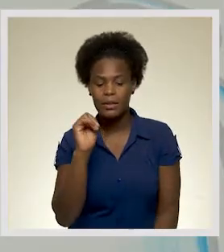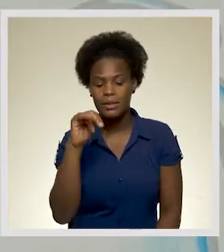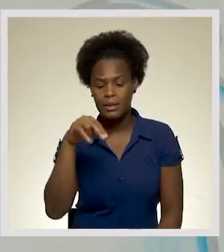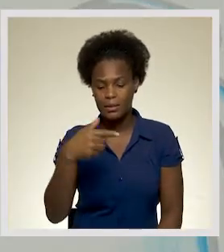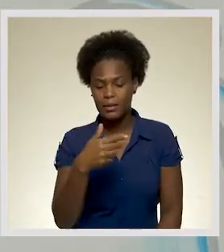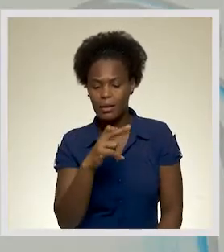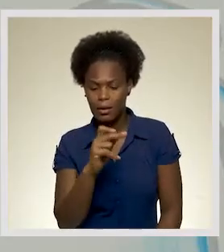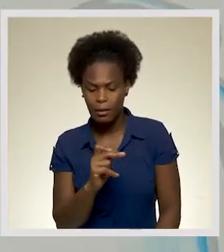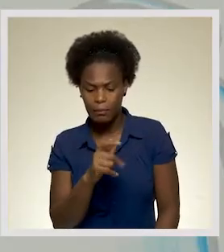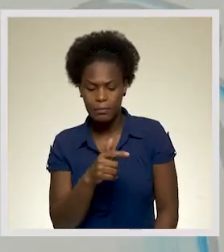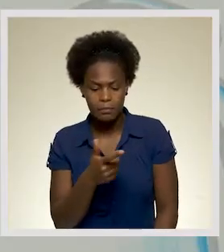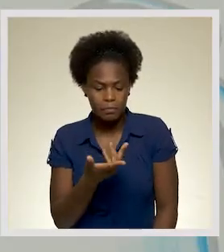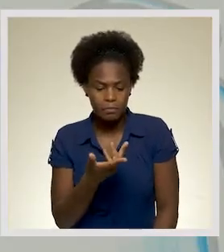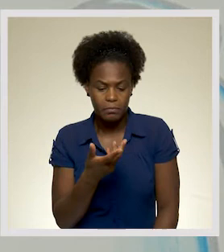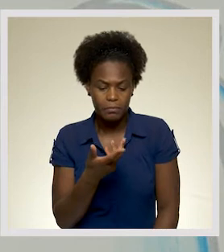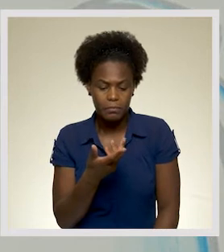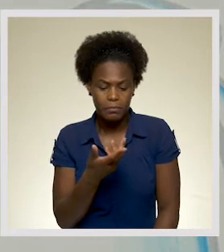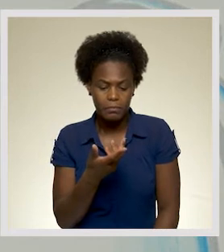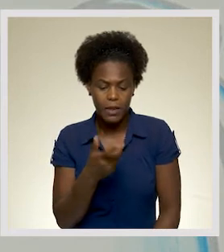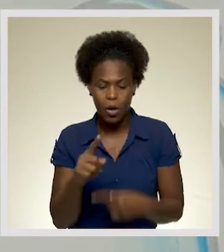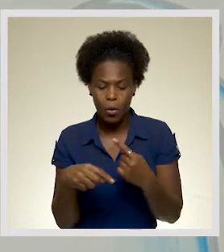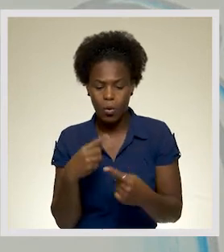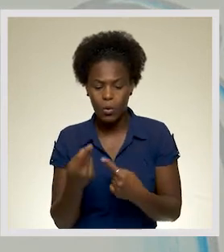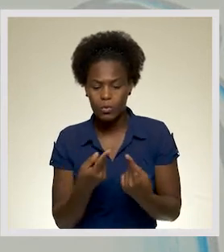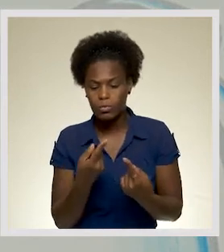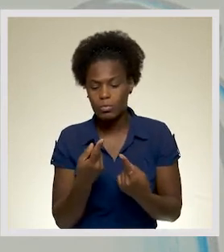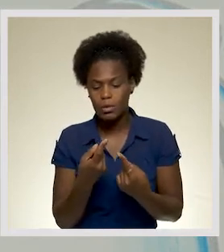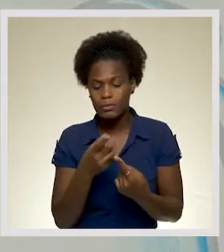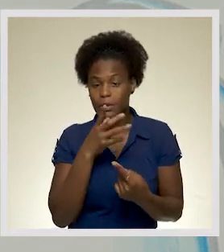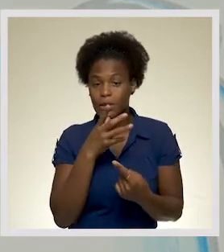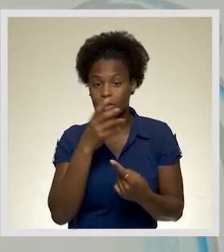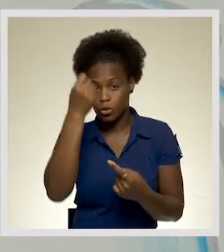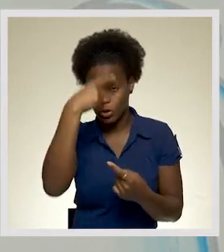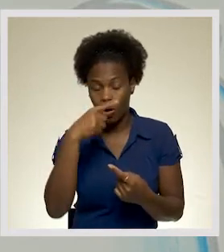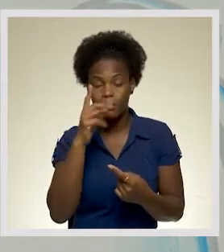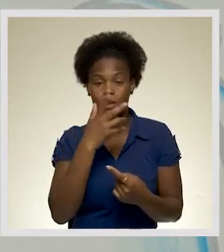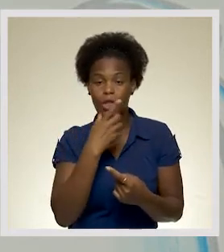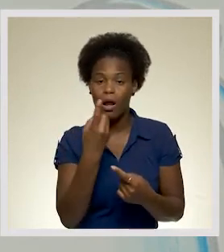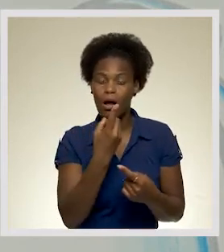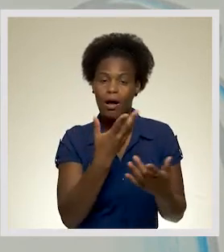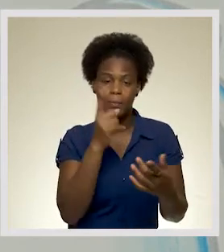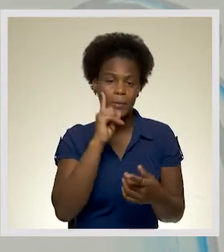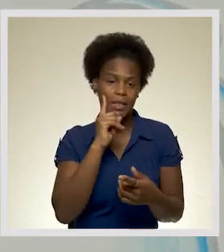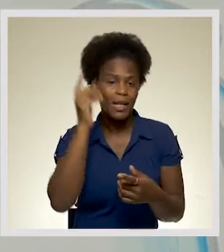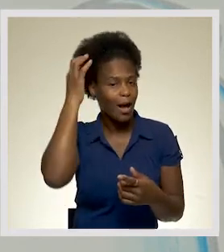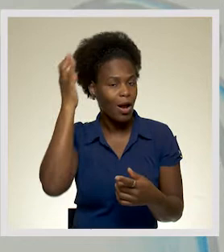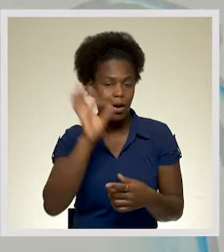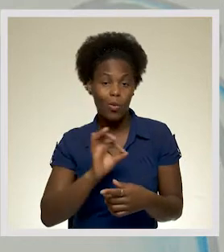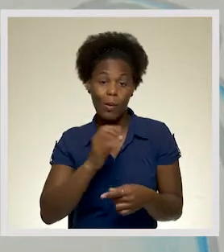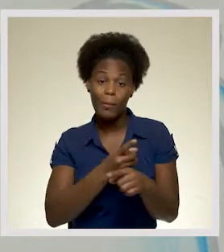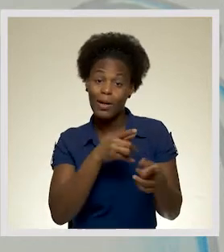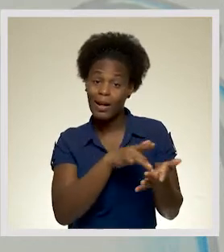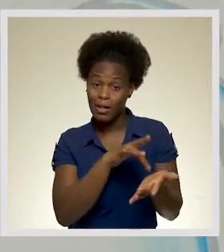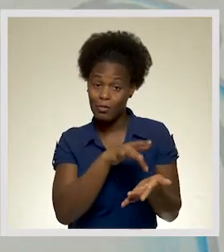conto, assinalamos a Singularidades de uma Rapariga Loira, porque nesta obra, neste